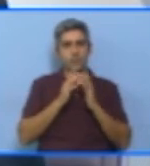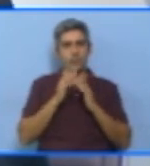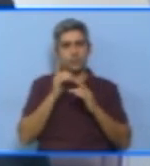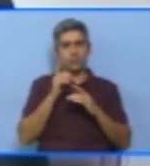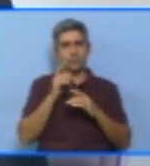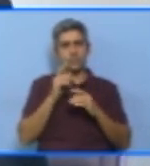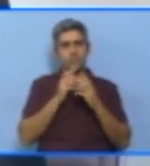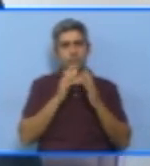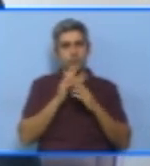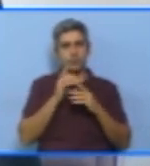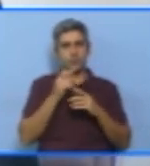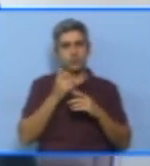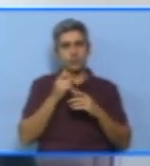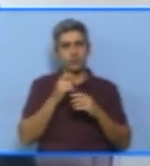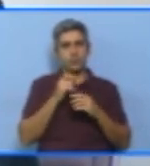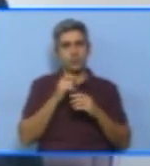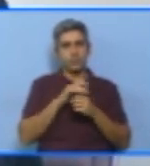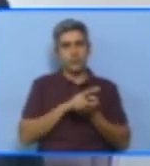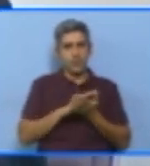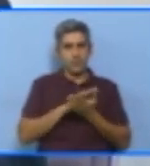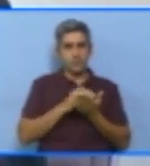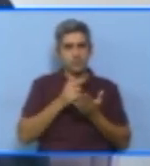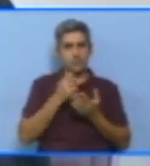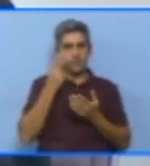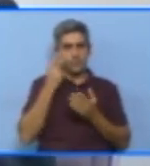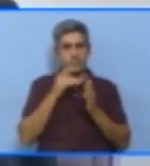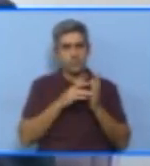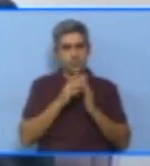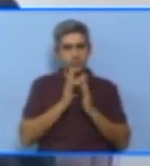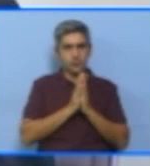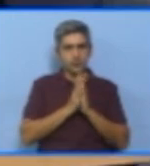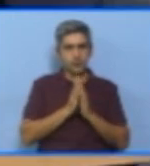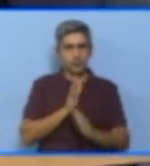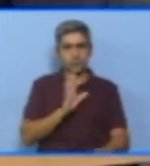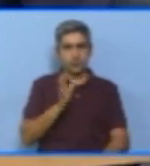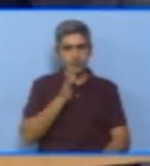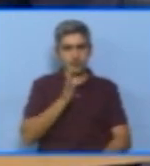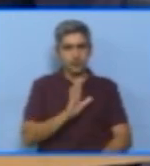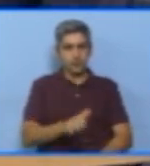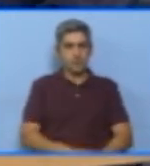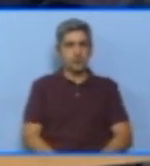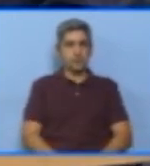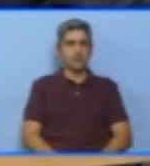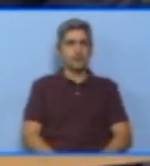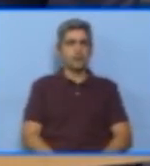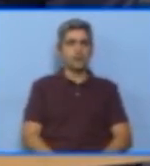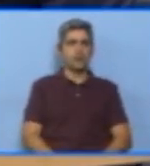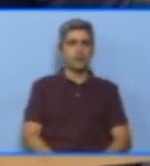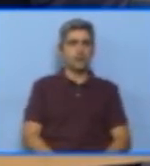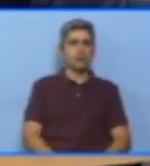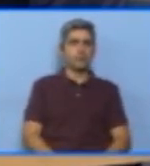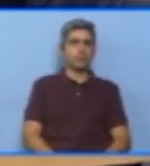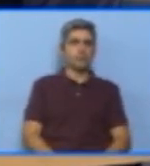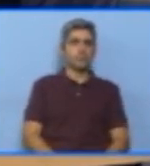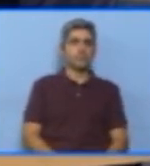Cristo, como o essencial, o nuclear da vida cristã e da Igreja. Era só. Quanto